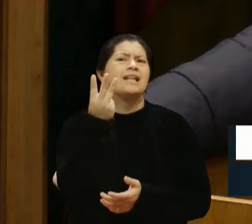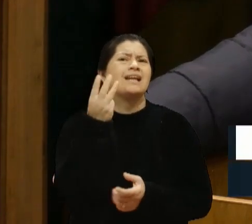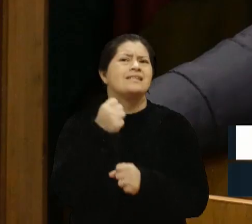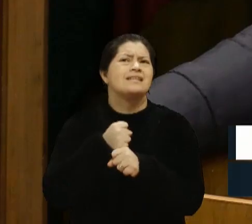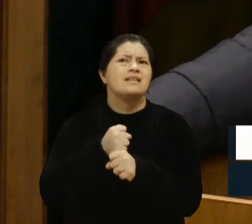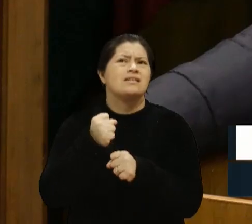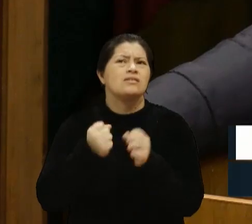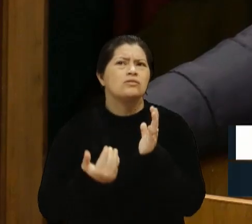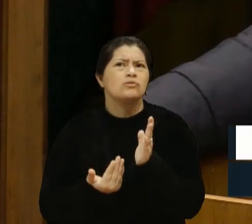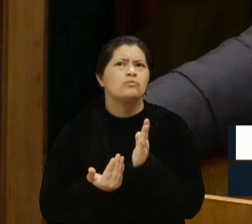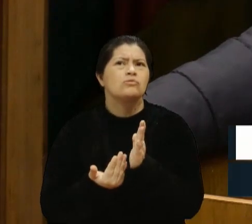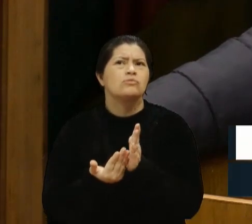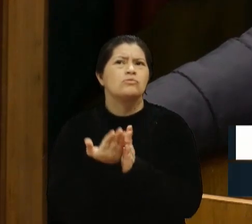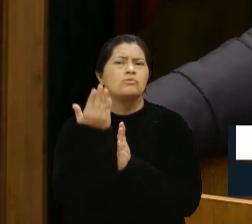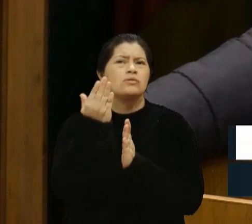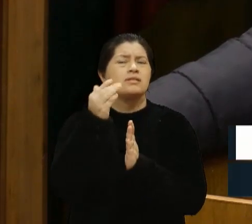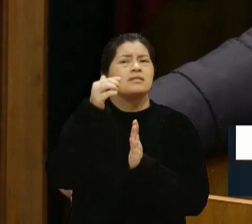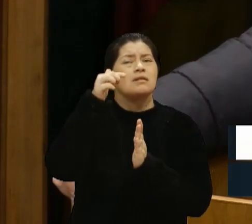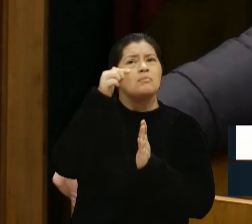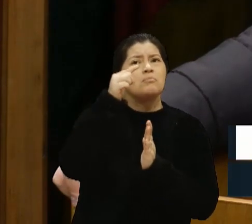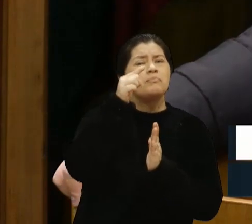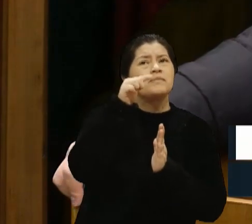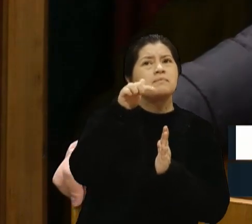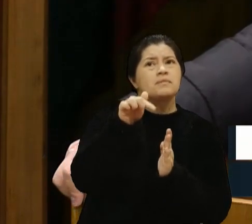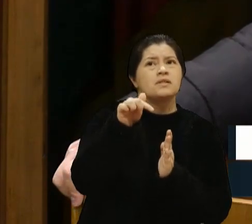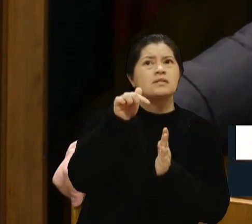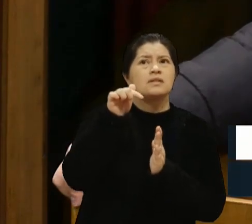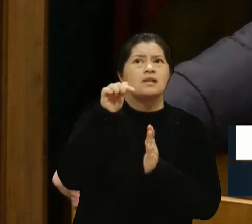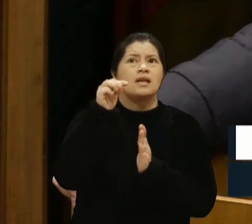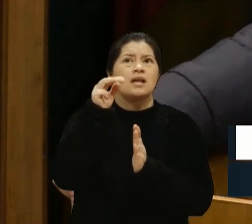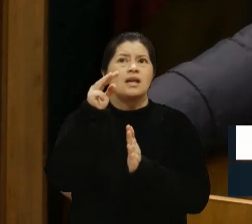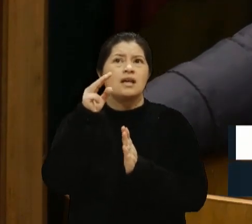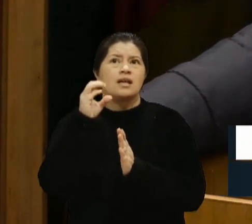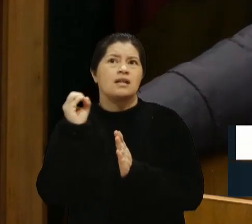de 198.700 pessoas em situação de rua para